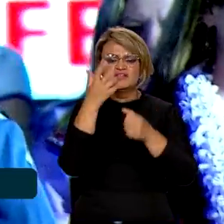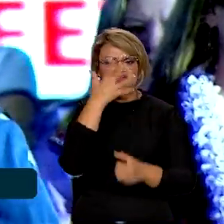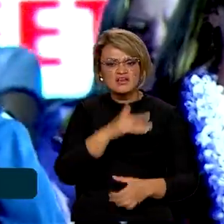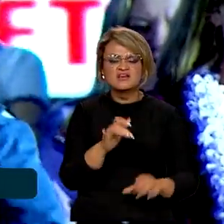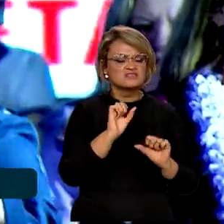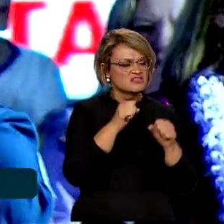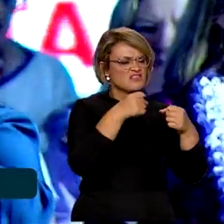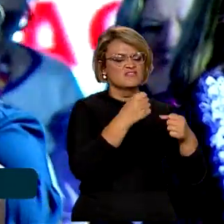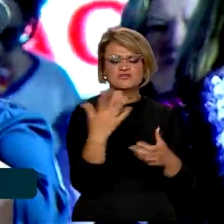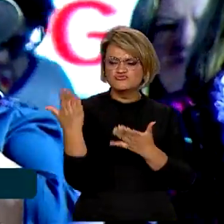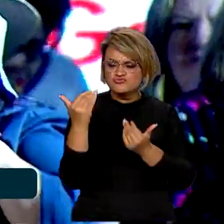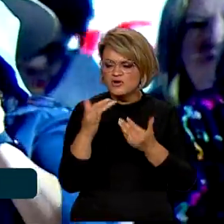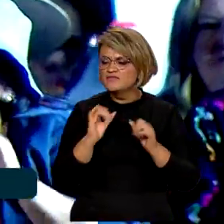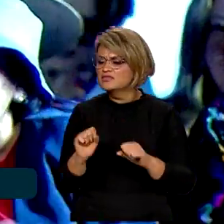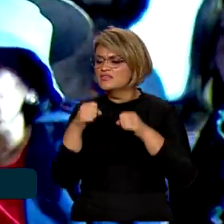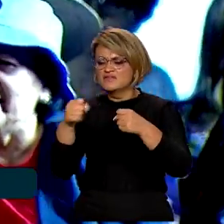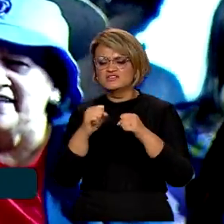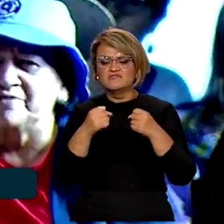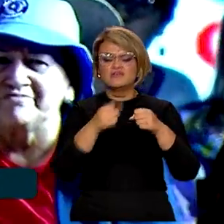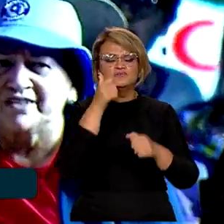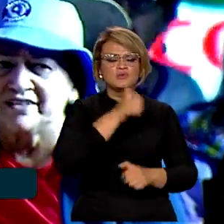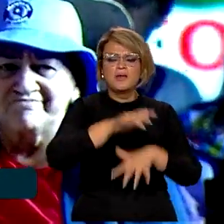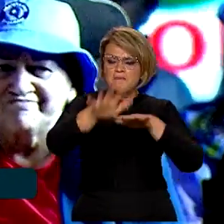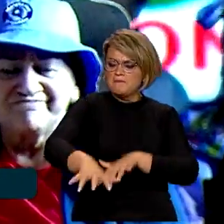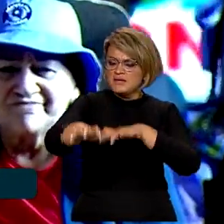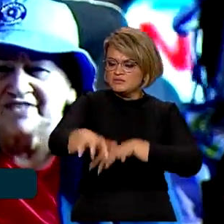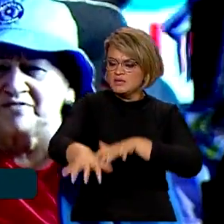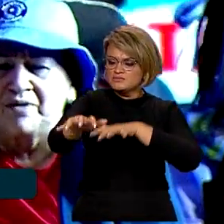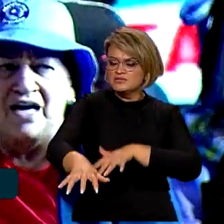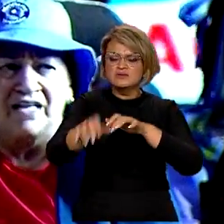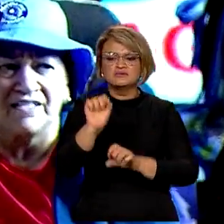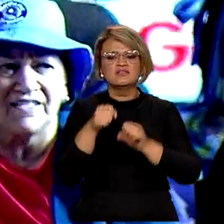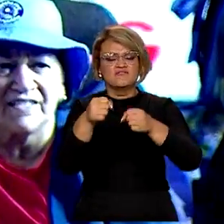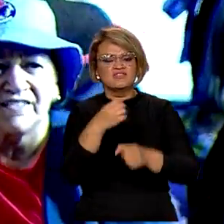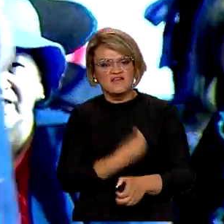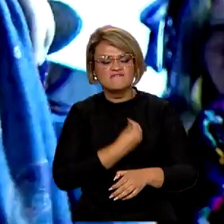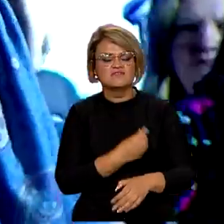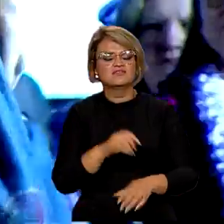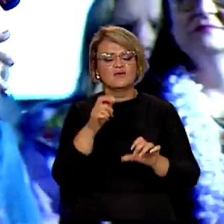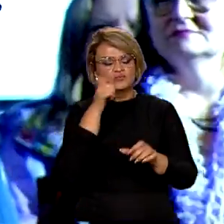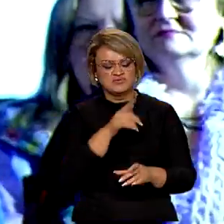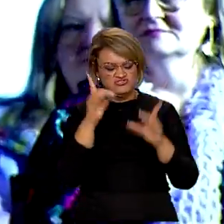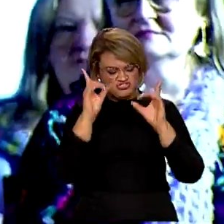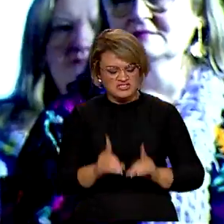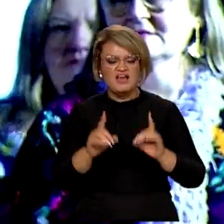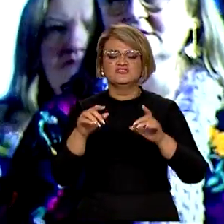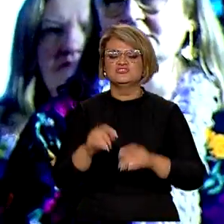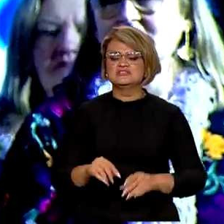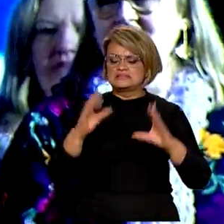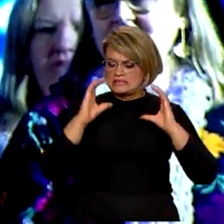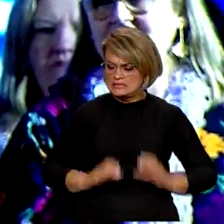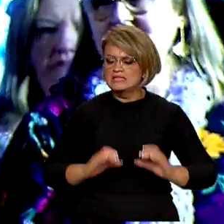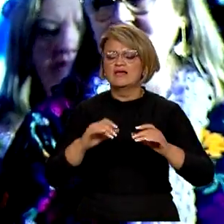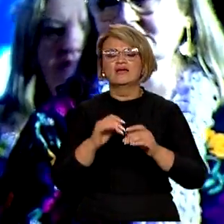crianças, pelos adolescentes, elas marcham pela vida, por dignidade, cidadania e democracia.